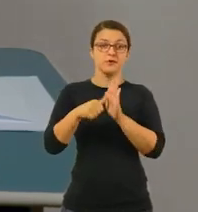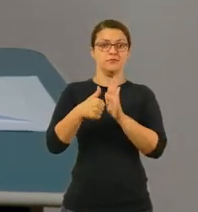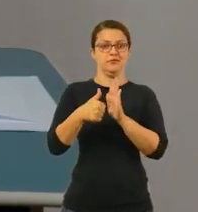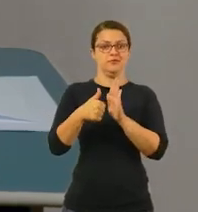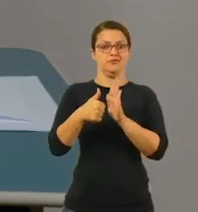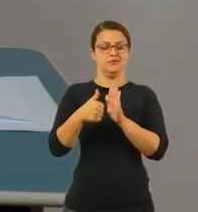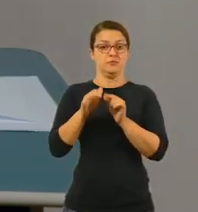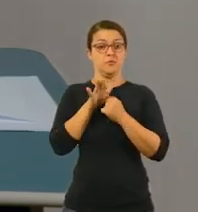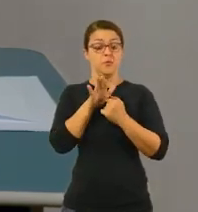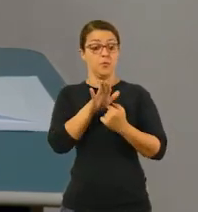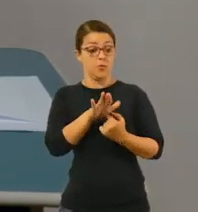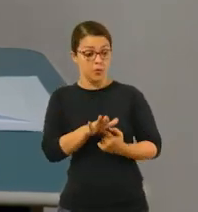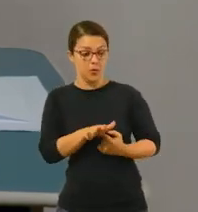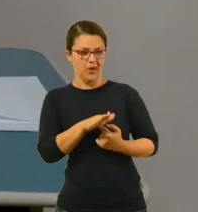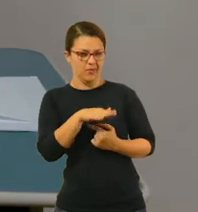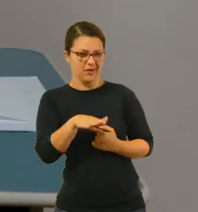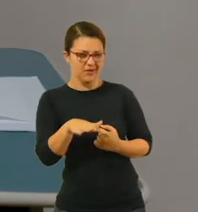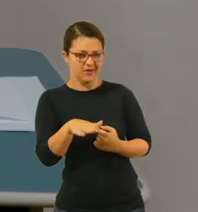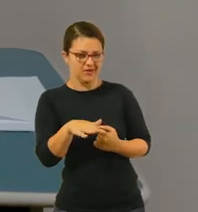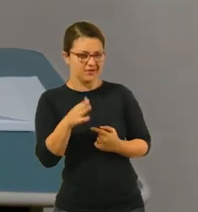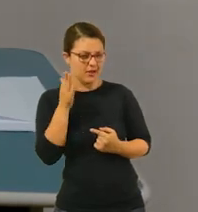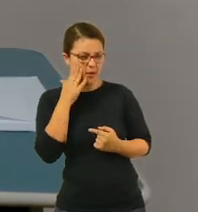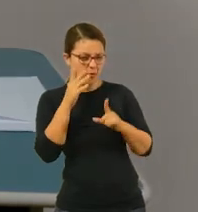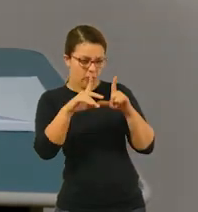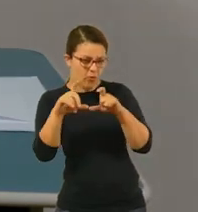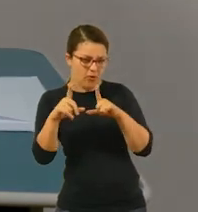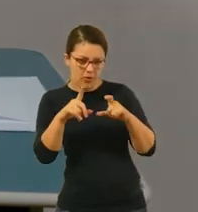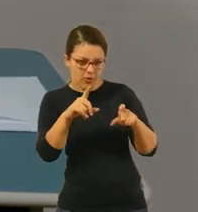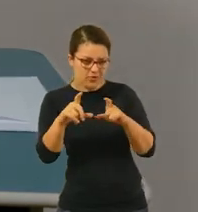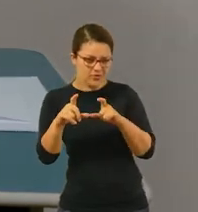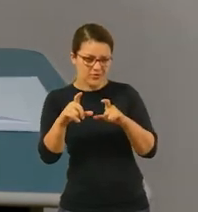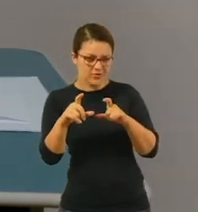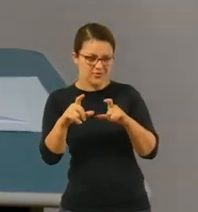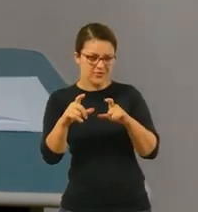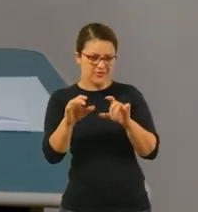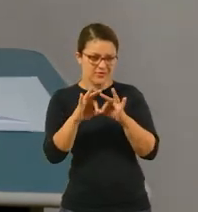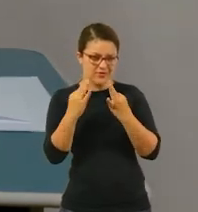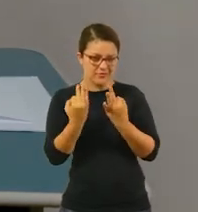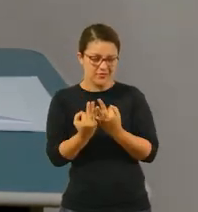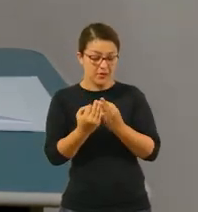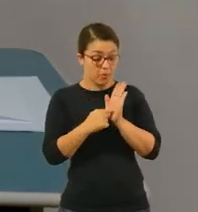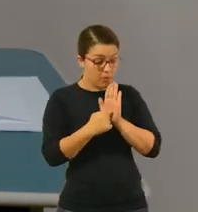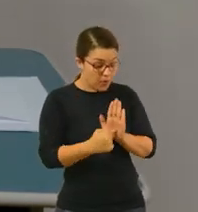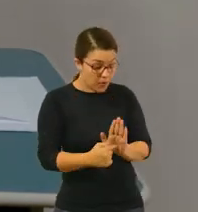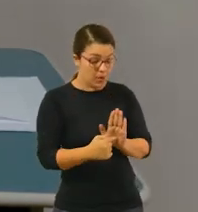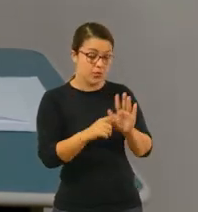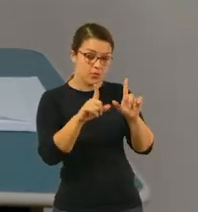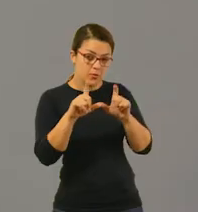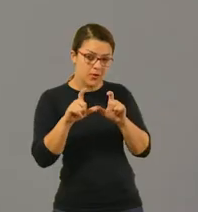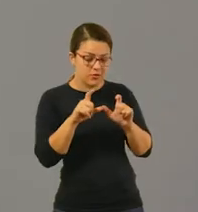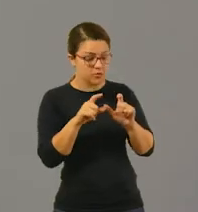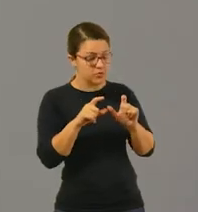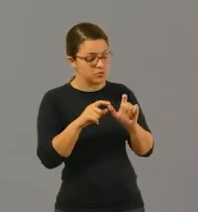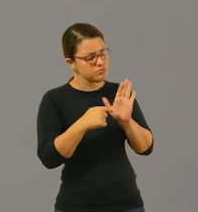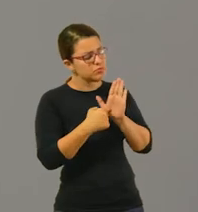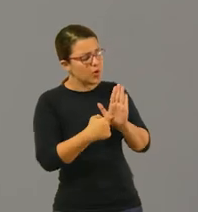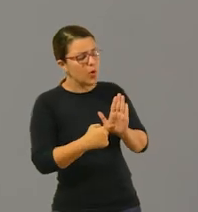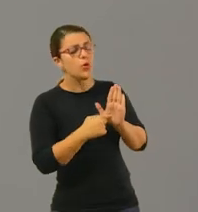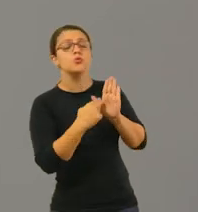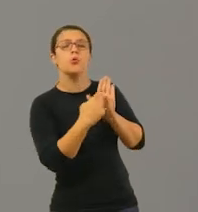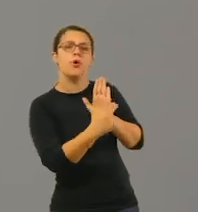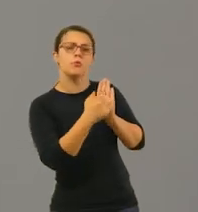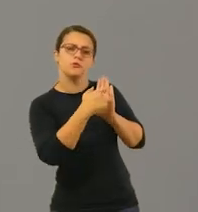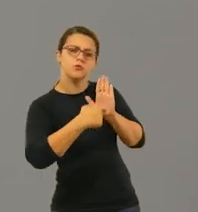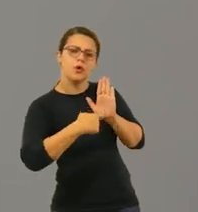primeiramente, mostre à criança álbuns de família, né? Mostre as fotos, mostre